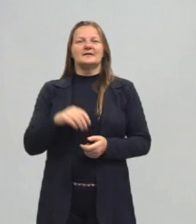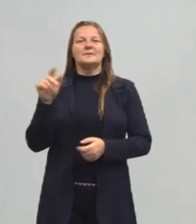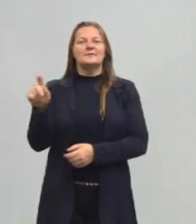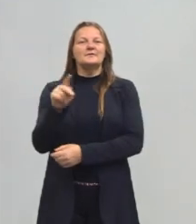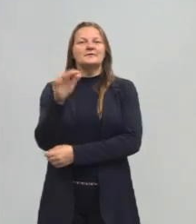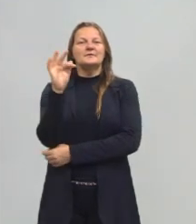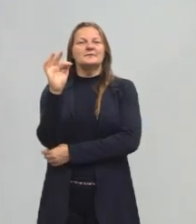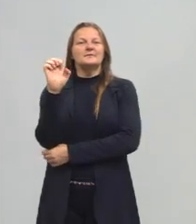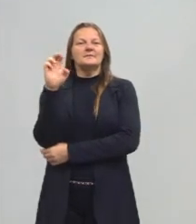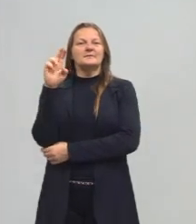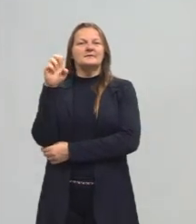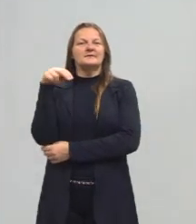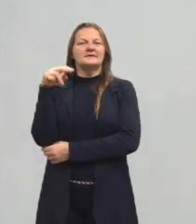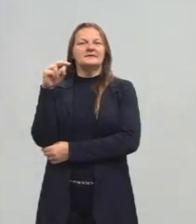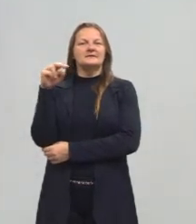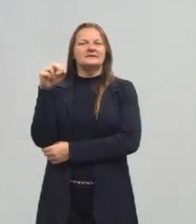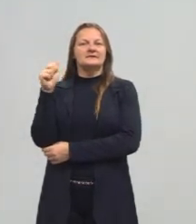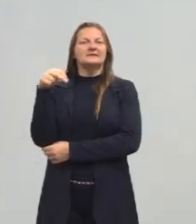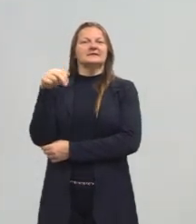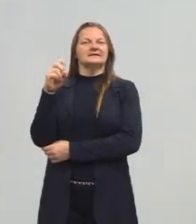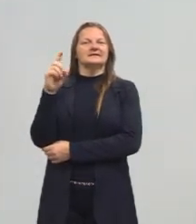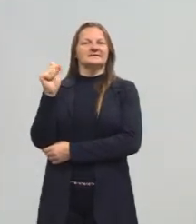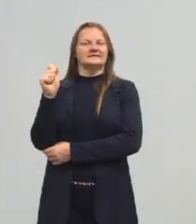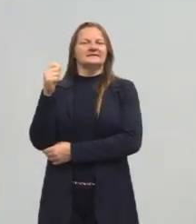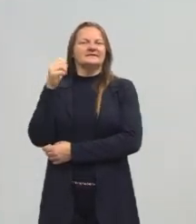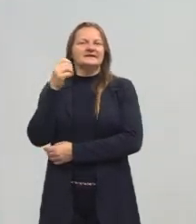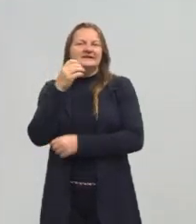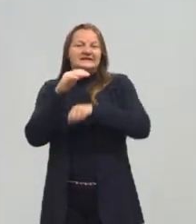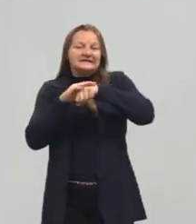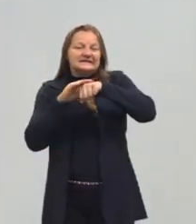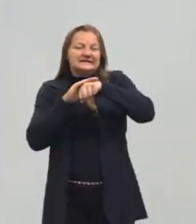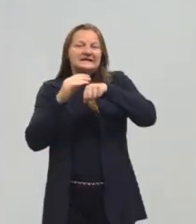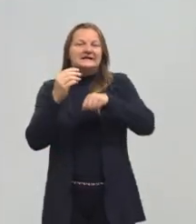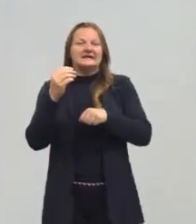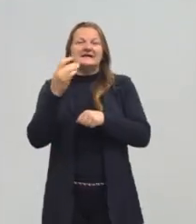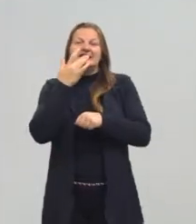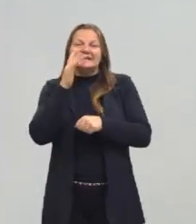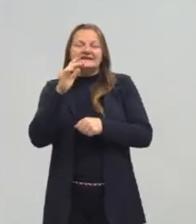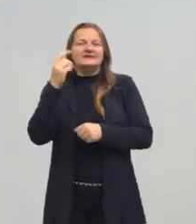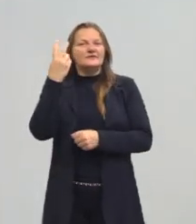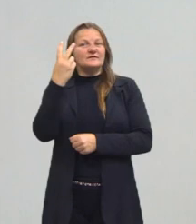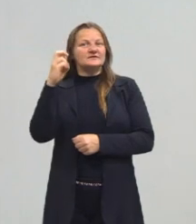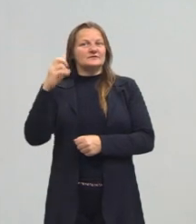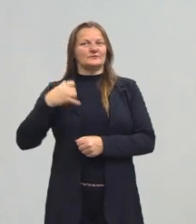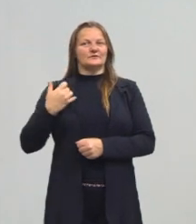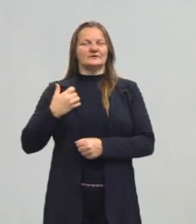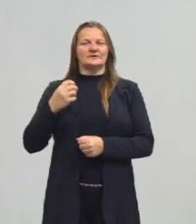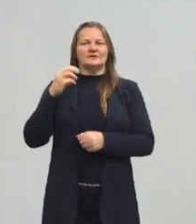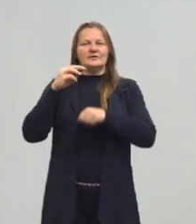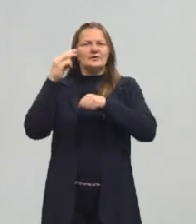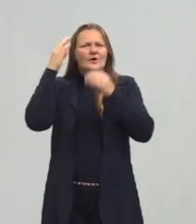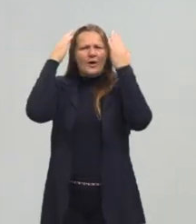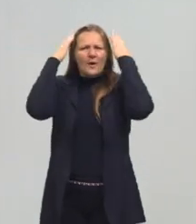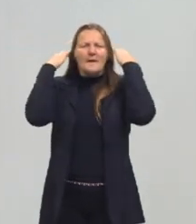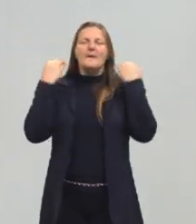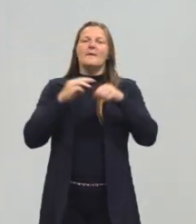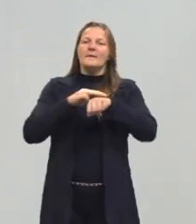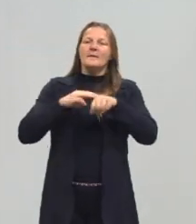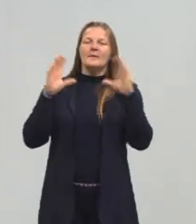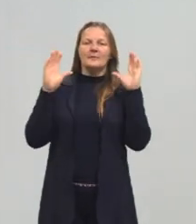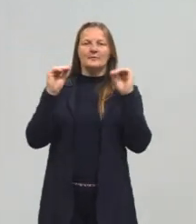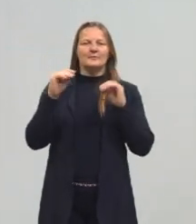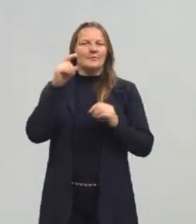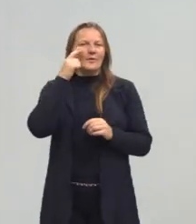Fernanda tenho 25 anos sou branca de baixa estatura cabelos castanhos escuros olhos